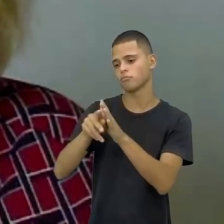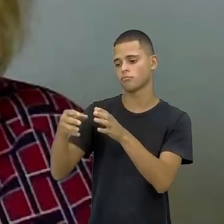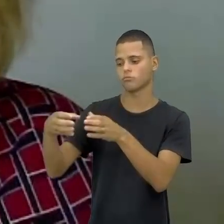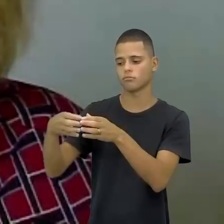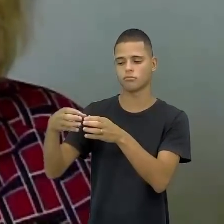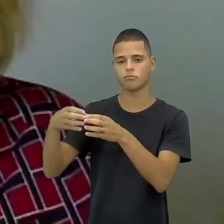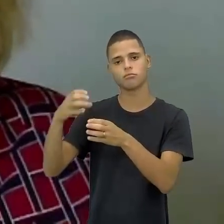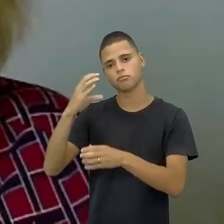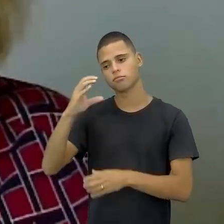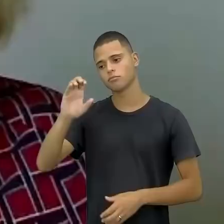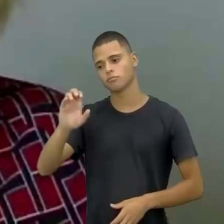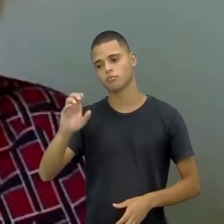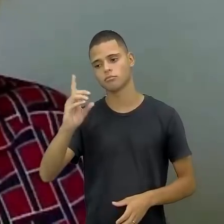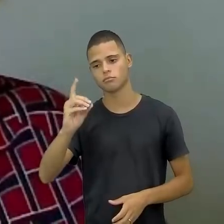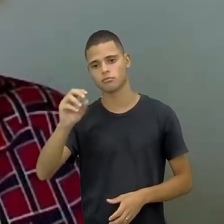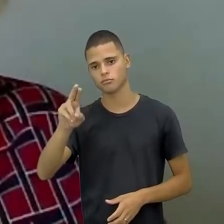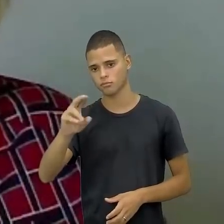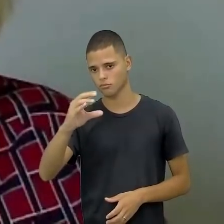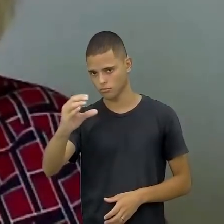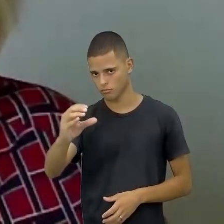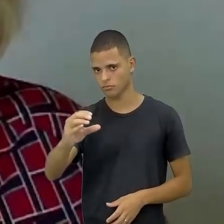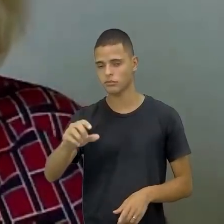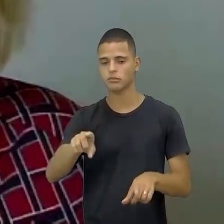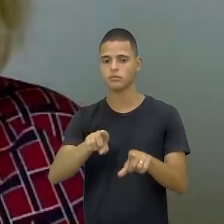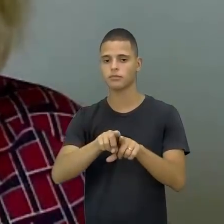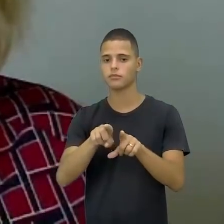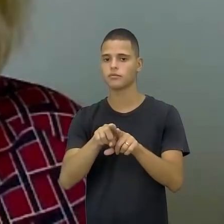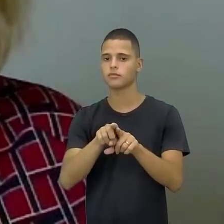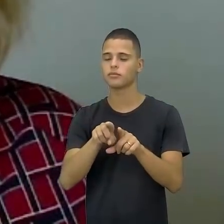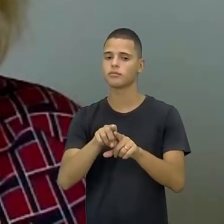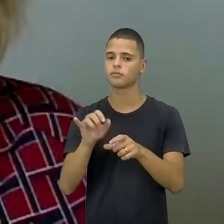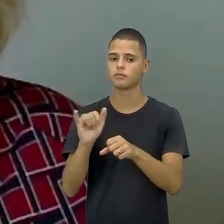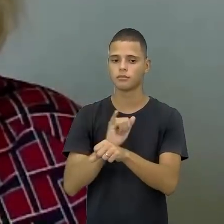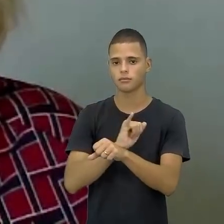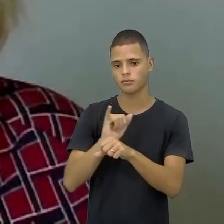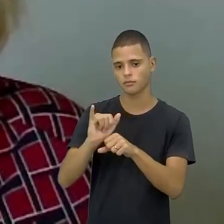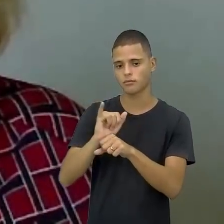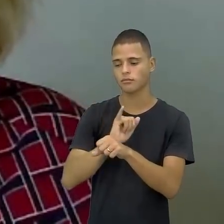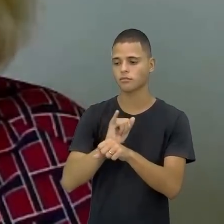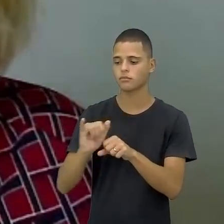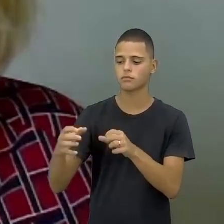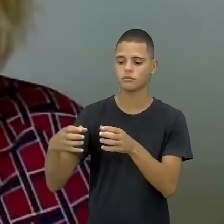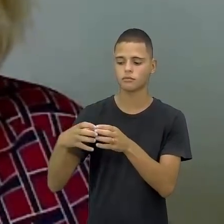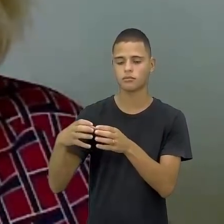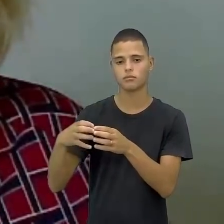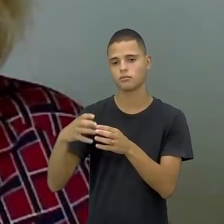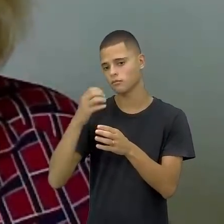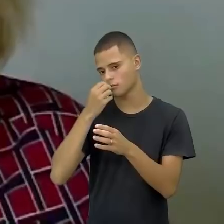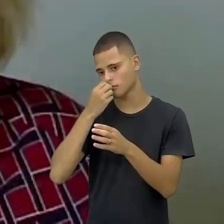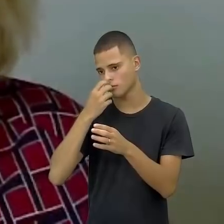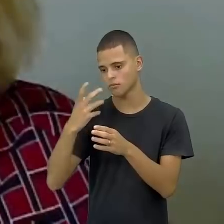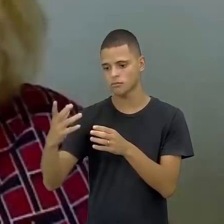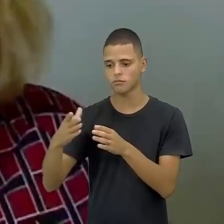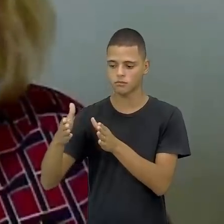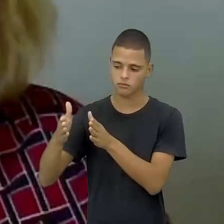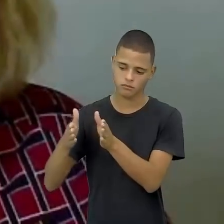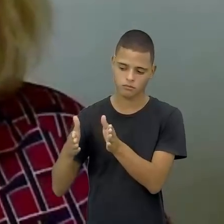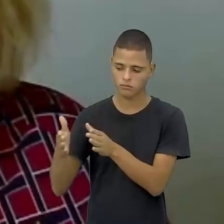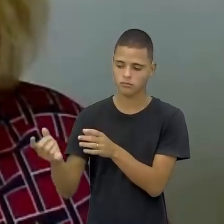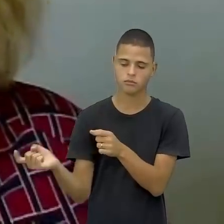de Planejamento sobre metodologias e agrupamentos produtivos para o período de retomada